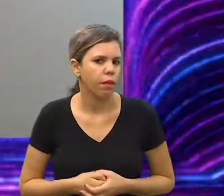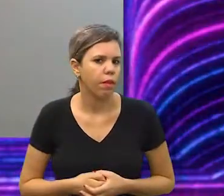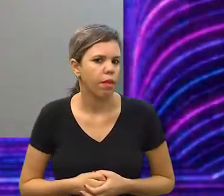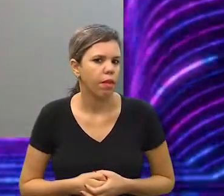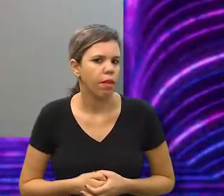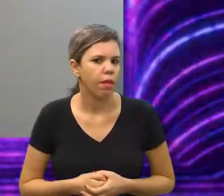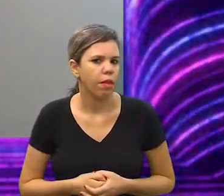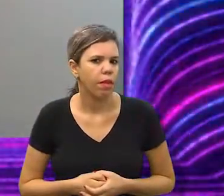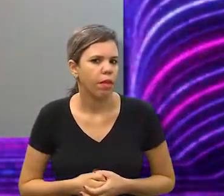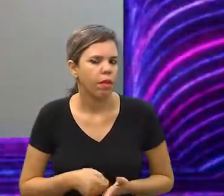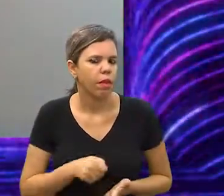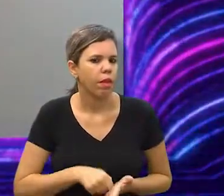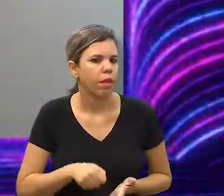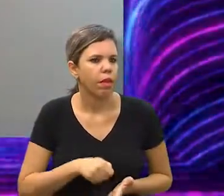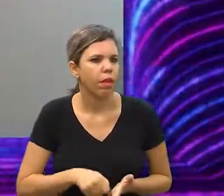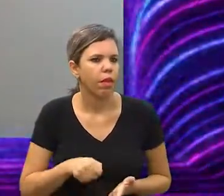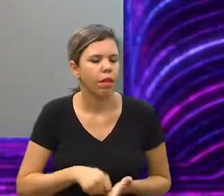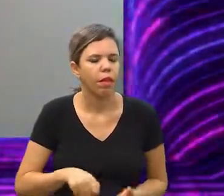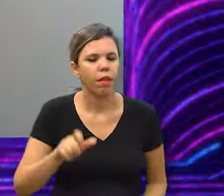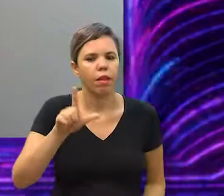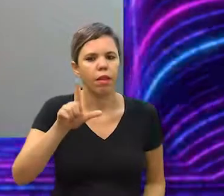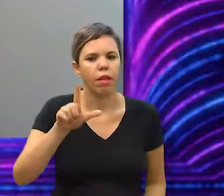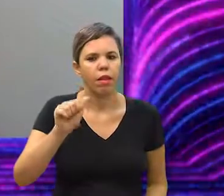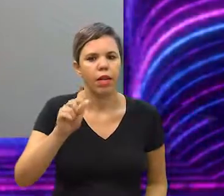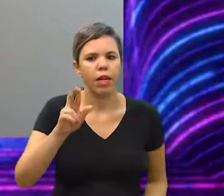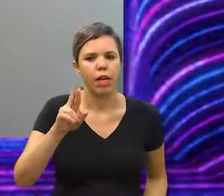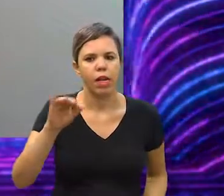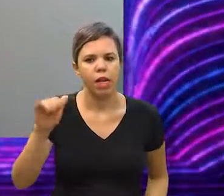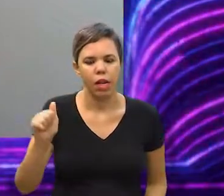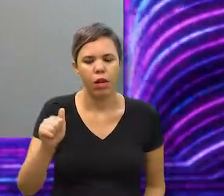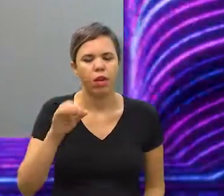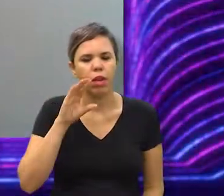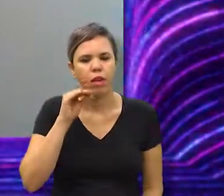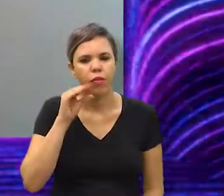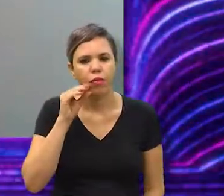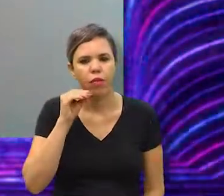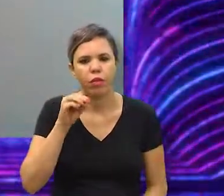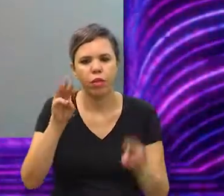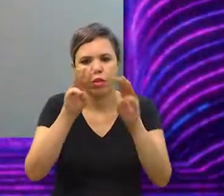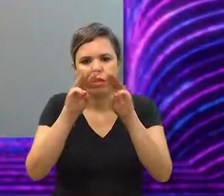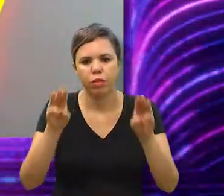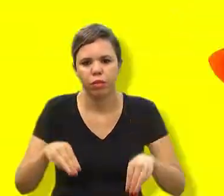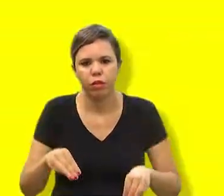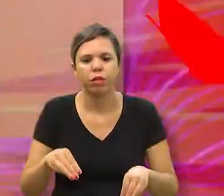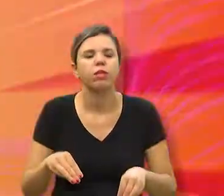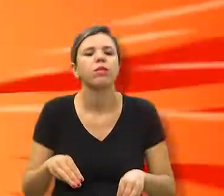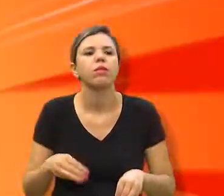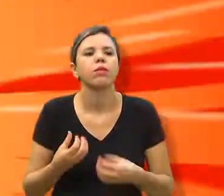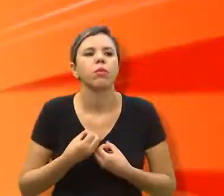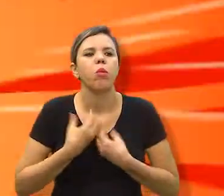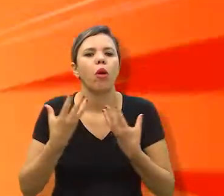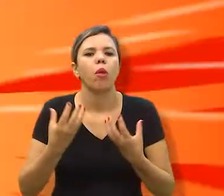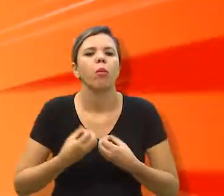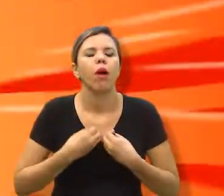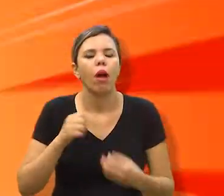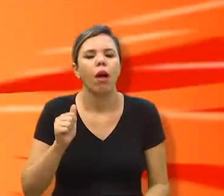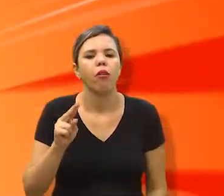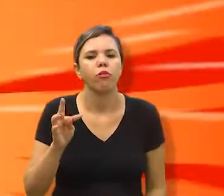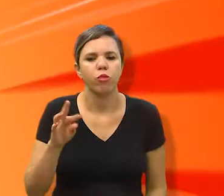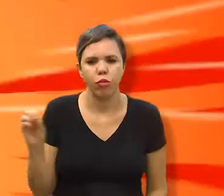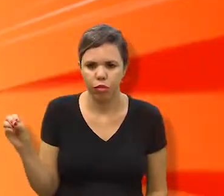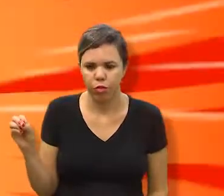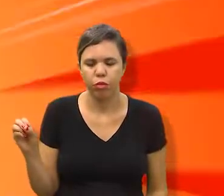Laura. E a Laura, ela é a funcionária de um museu dedicado ao poeta Augusto dos